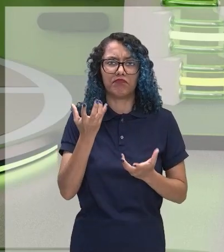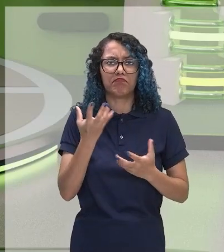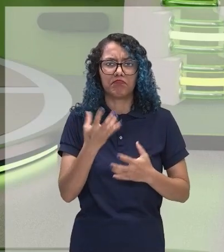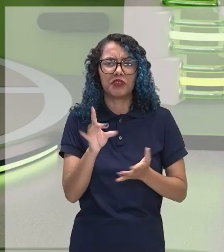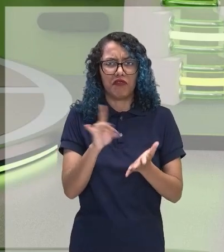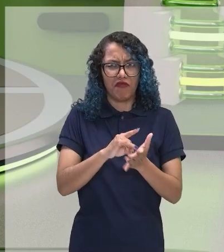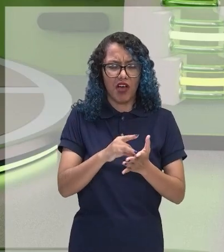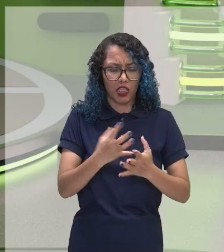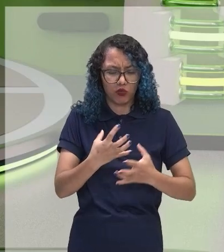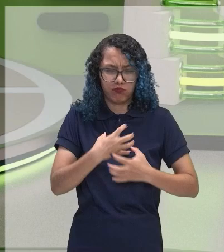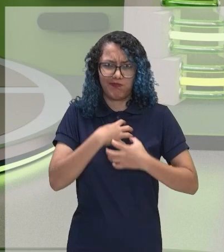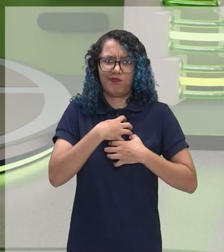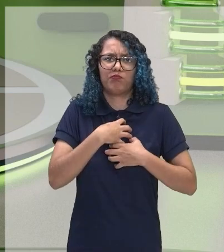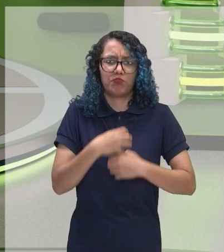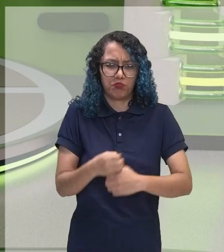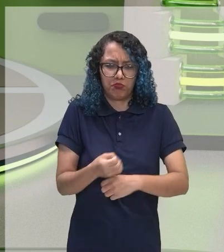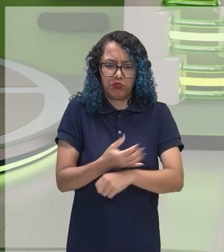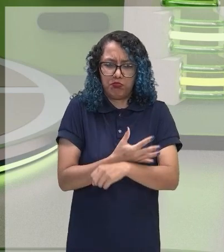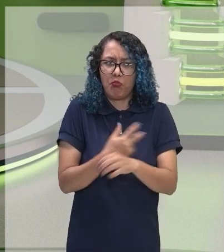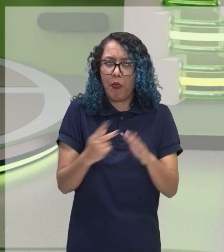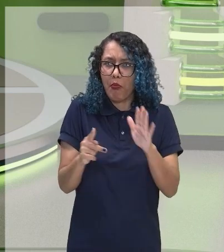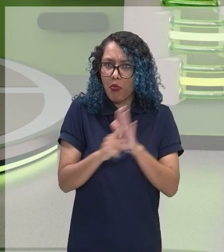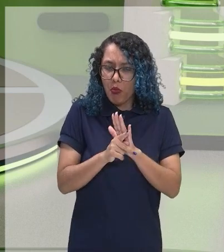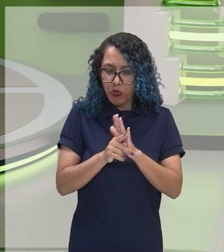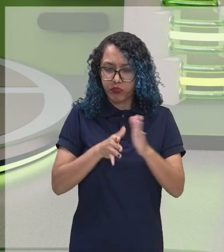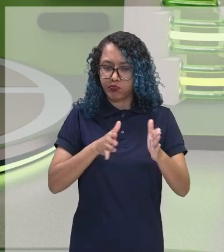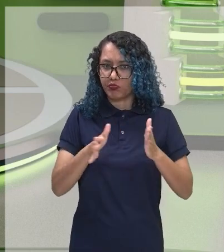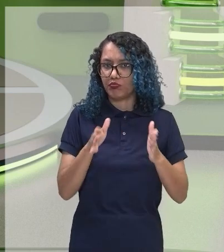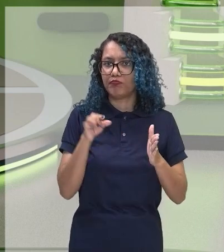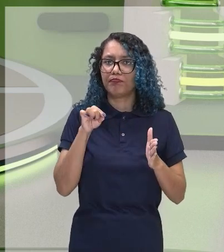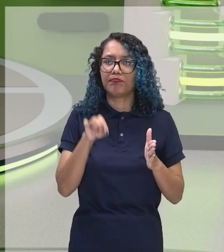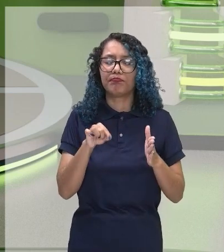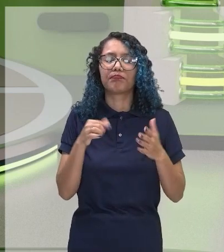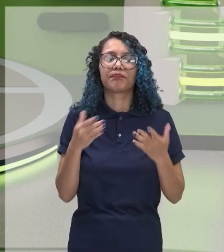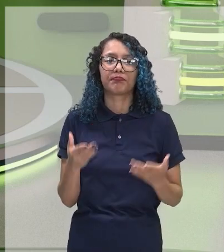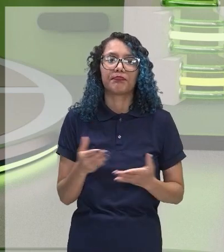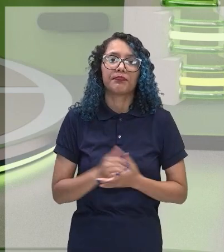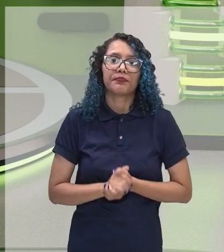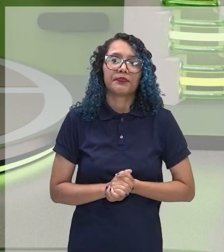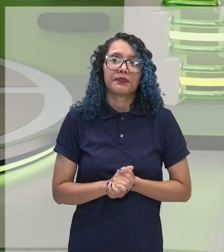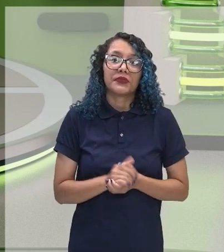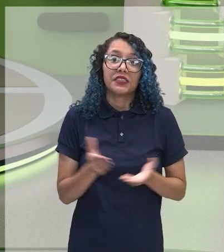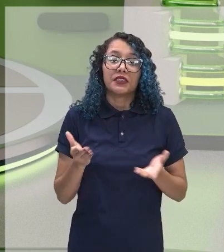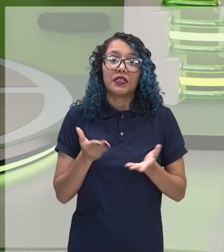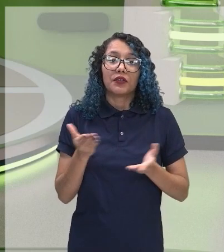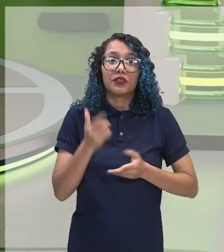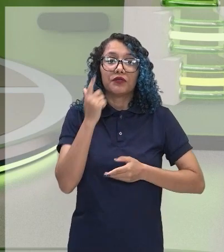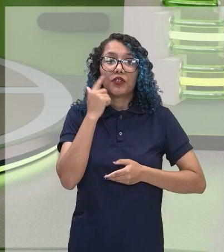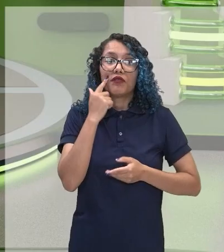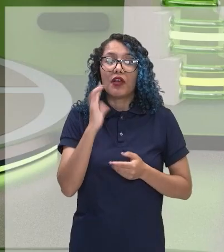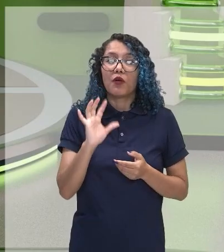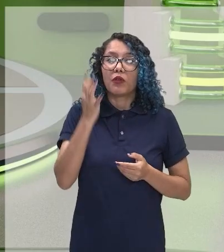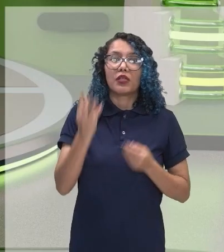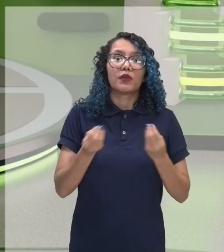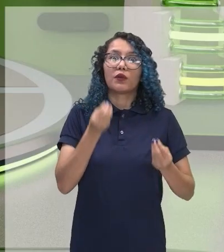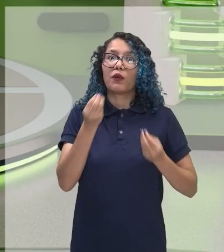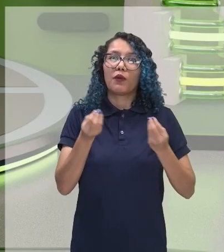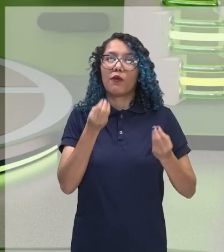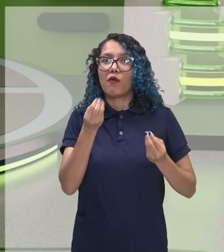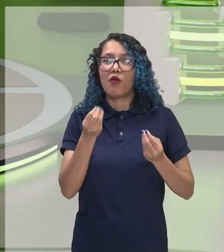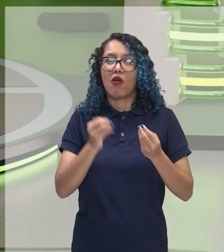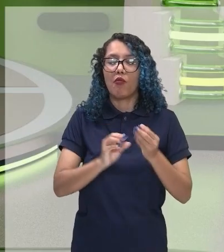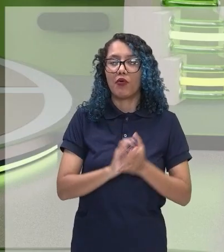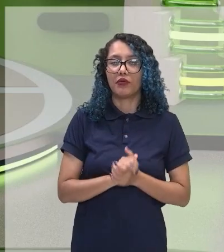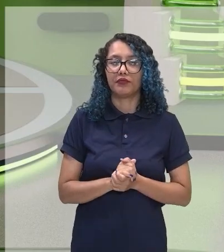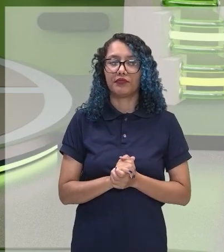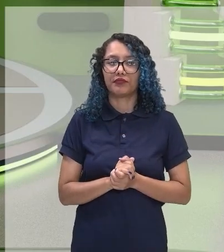muito característico então da puberdade. E a gente vai ver como é que tudo isso acontece, né? Como que está organizado